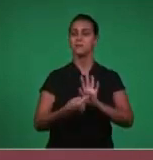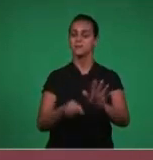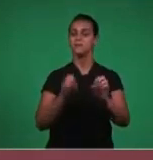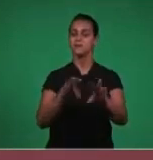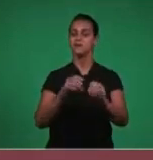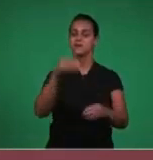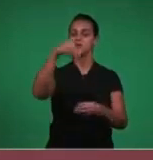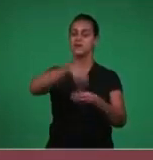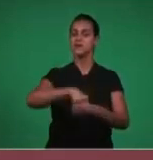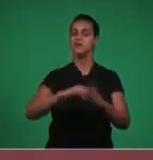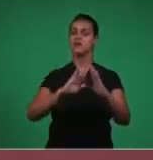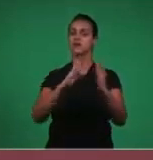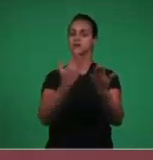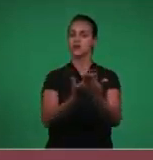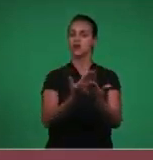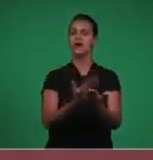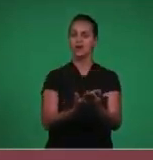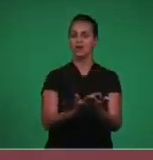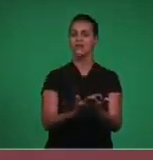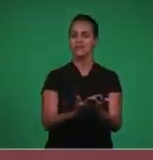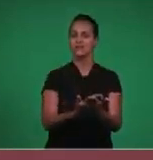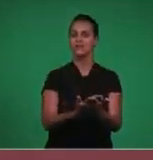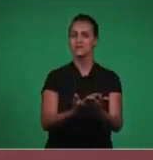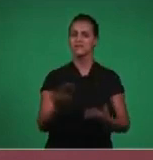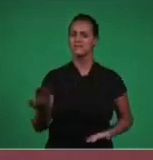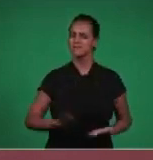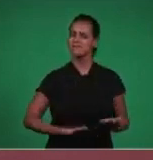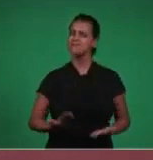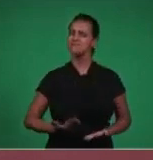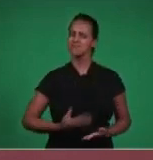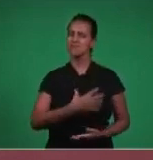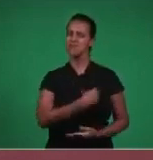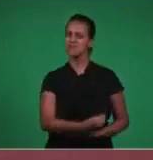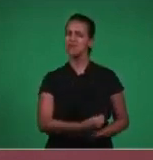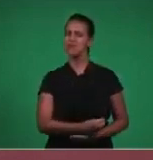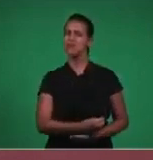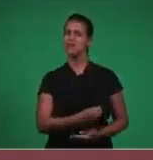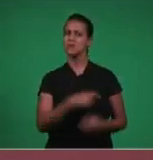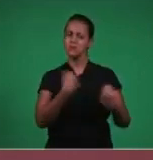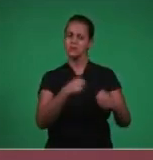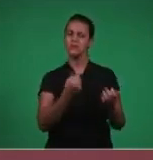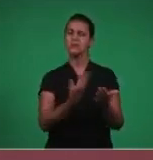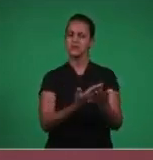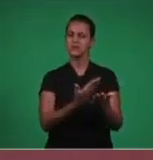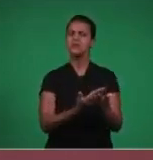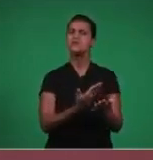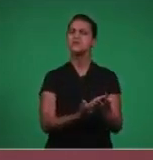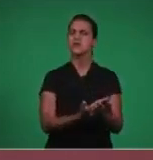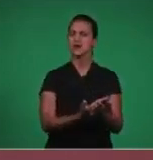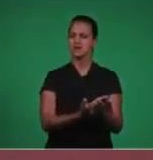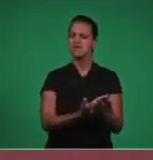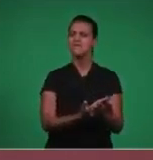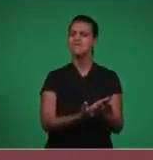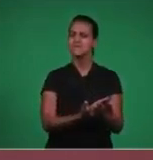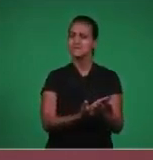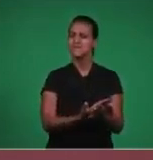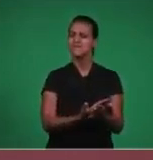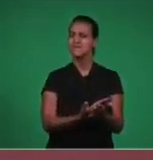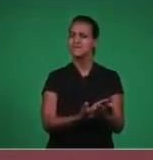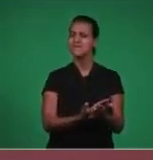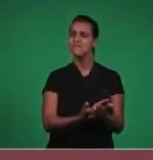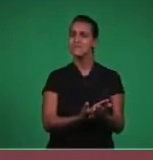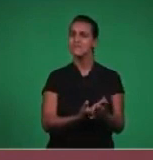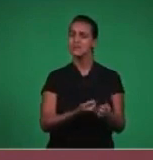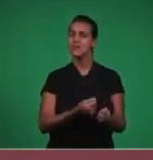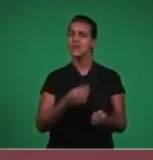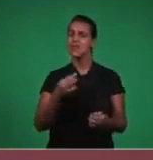ambiente universitário e se deparam com conteúdos como esse, que são teorias. É bom te deixar claro, não se